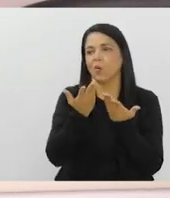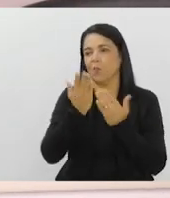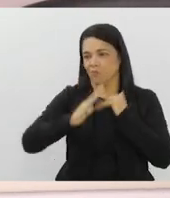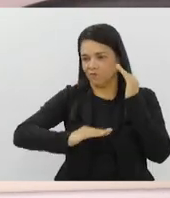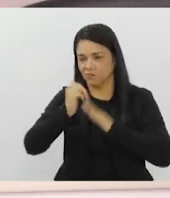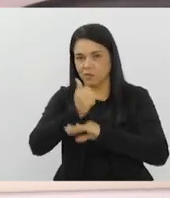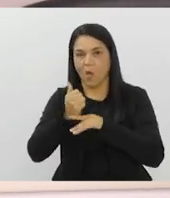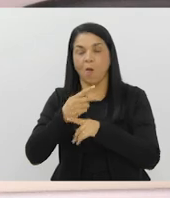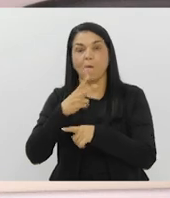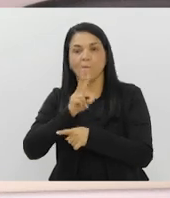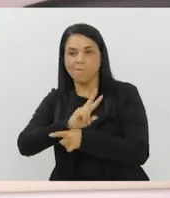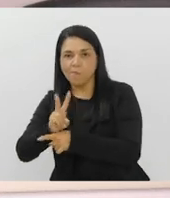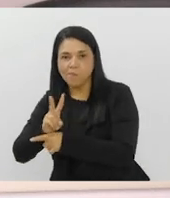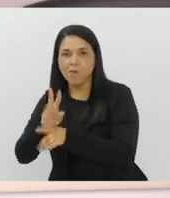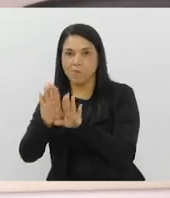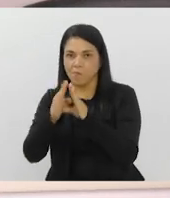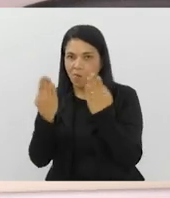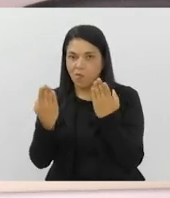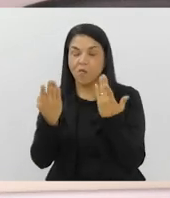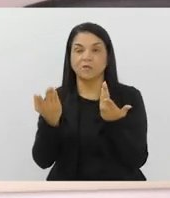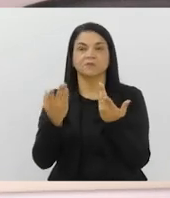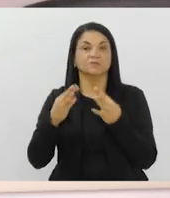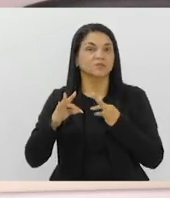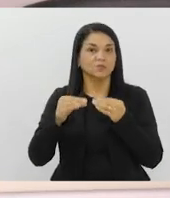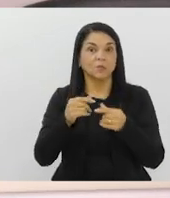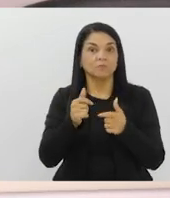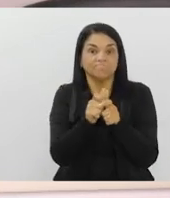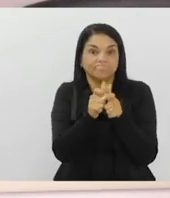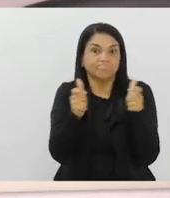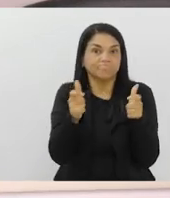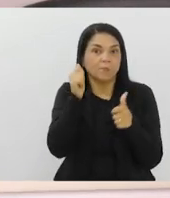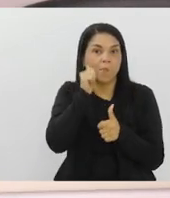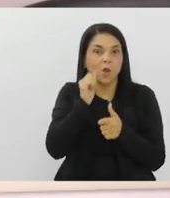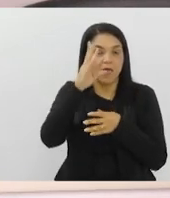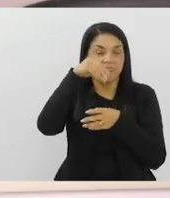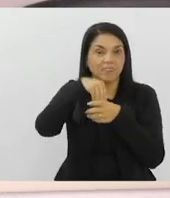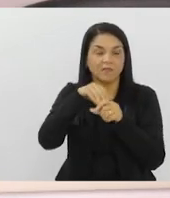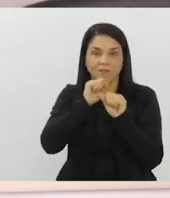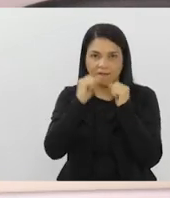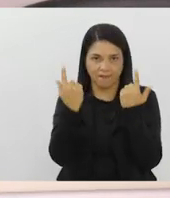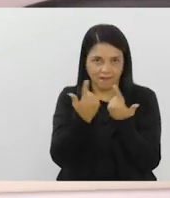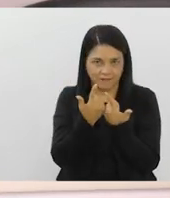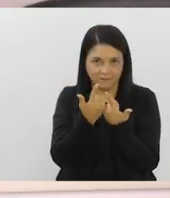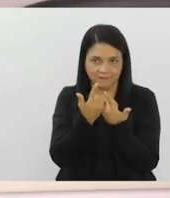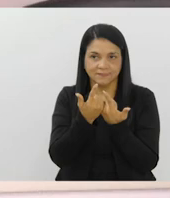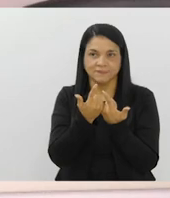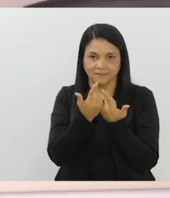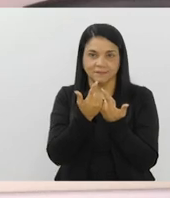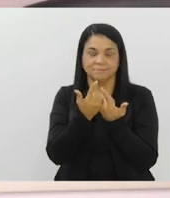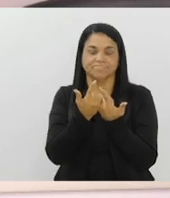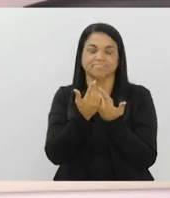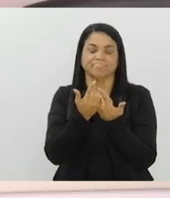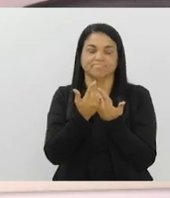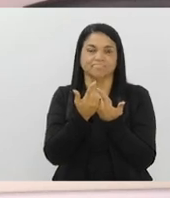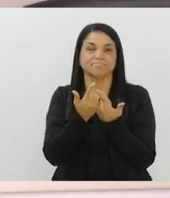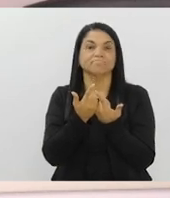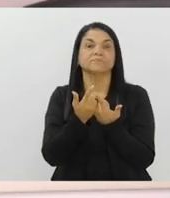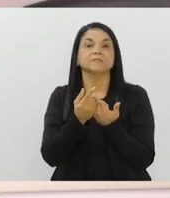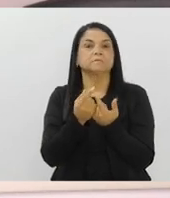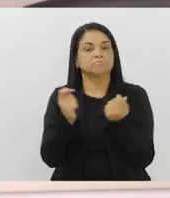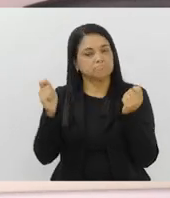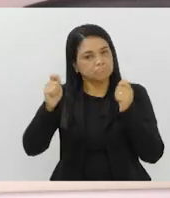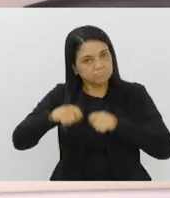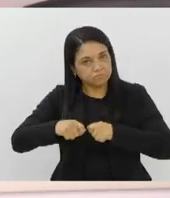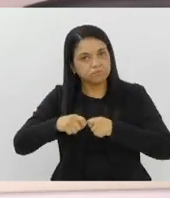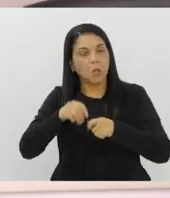da comunicação, né? Quantas mulheres existem aqui dentro desse espaço legislativo para que possa